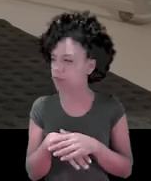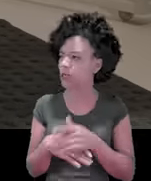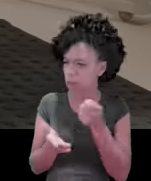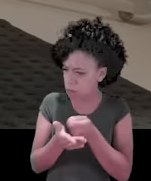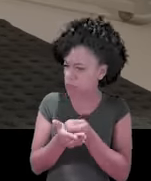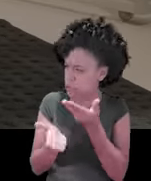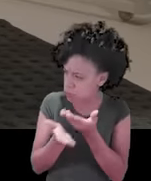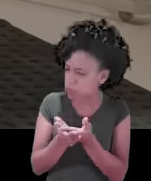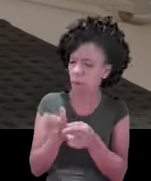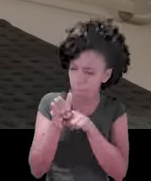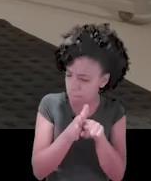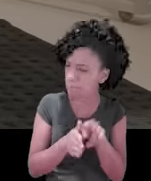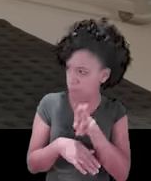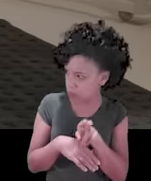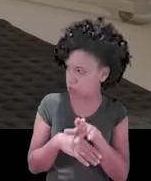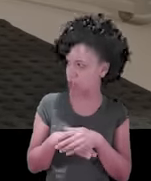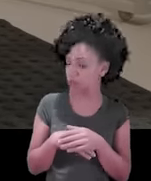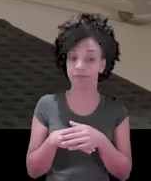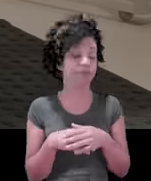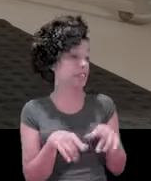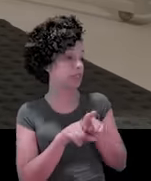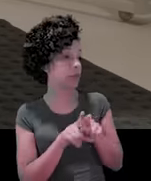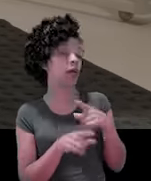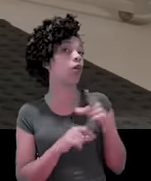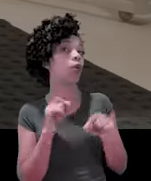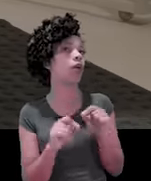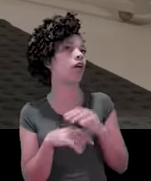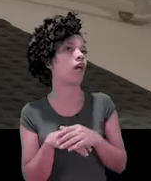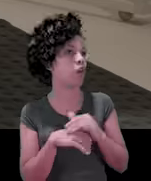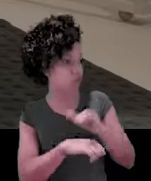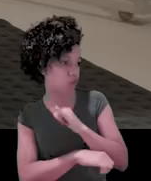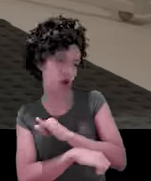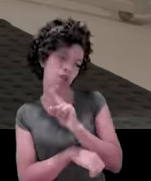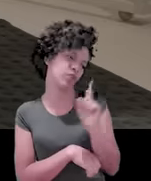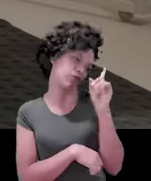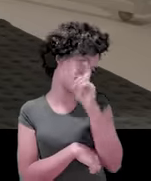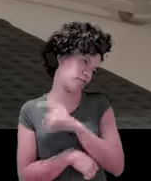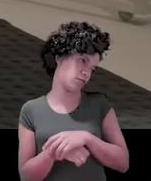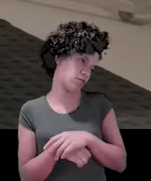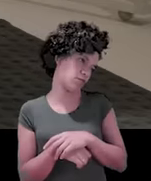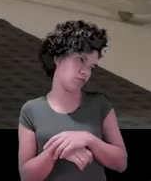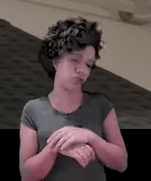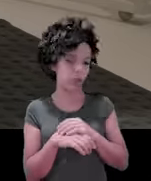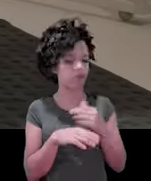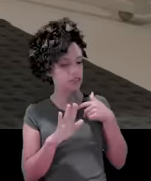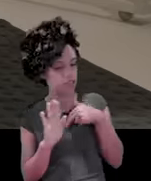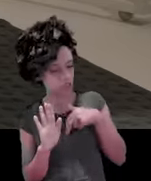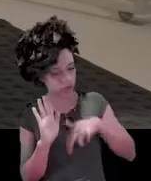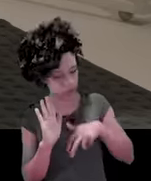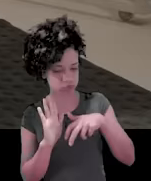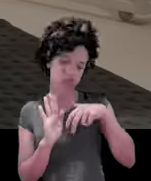ela muito dentro de casa se eu for um cara que estudou muito para usar isso aí eu costumo dizer que voar não é tão difícil sentir dar um avião